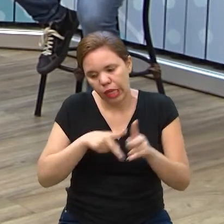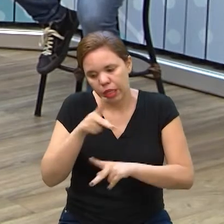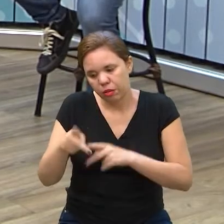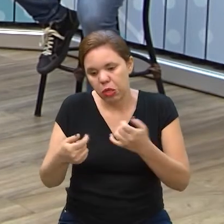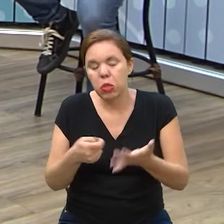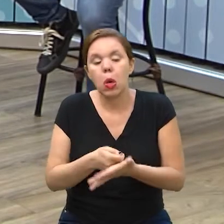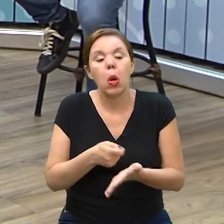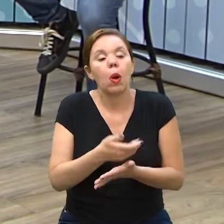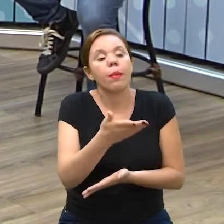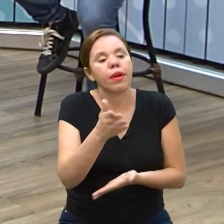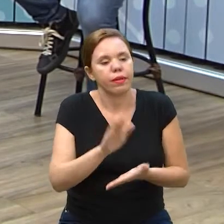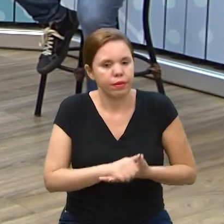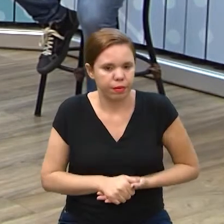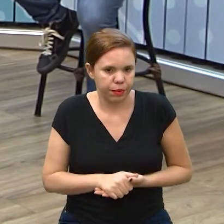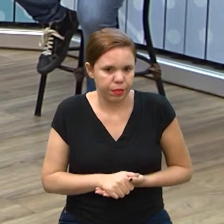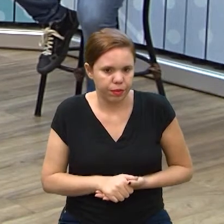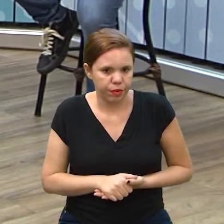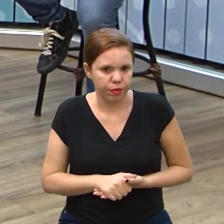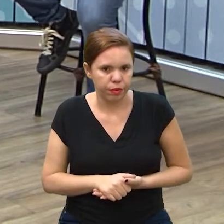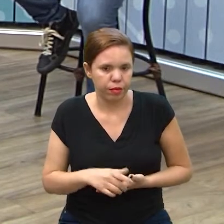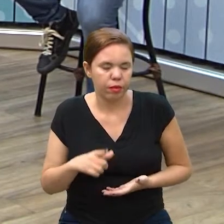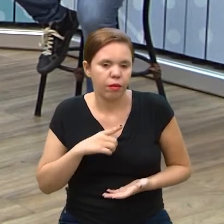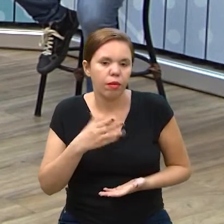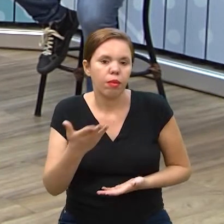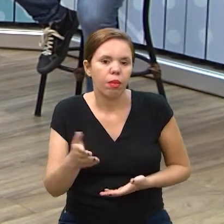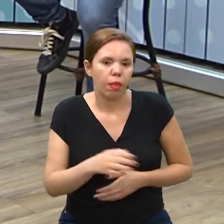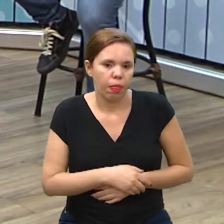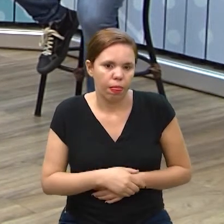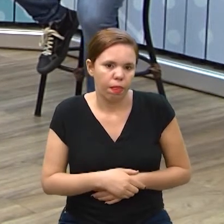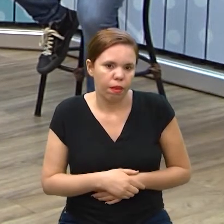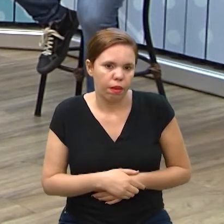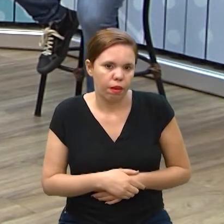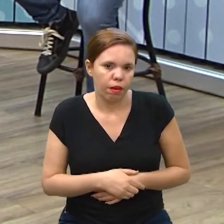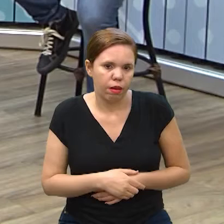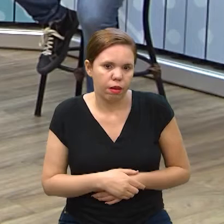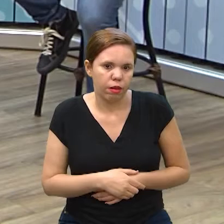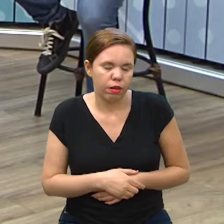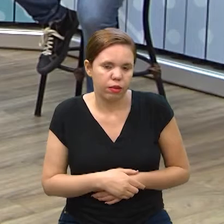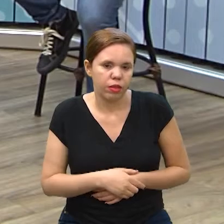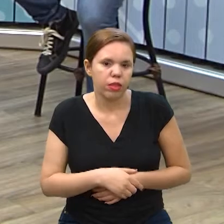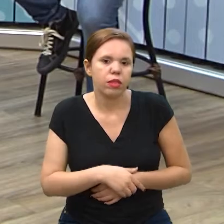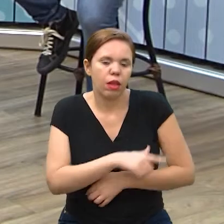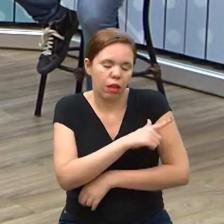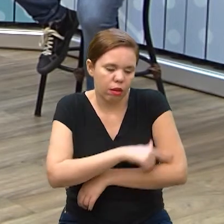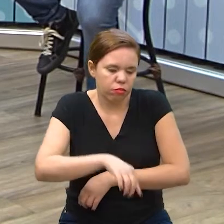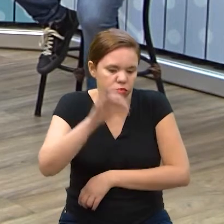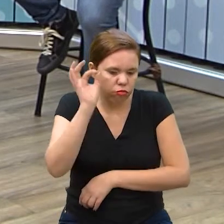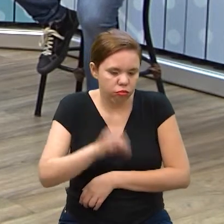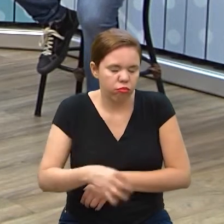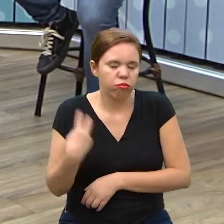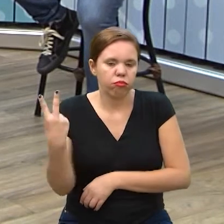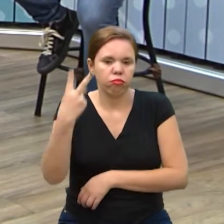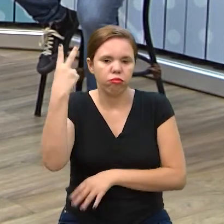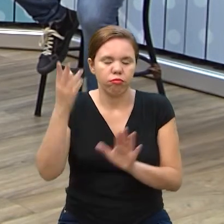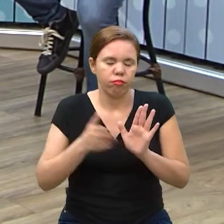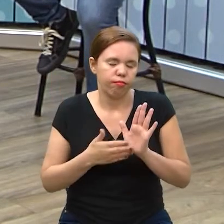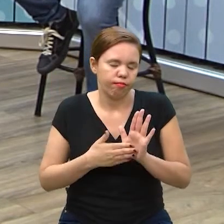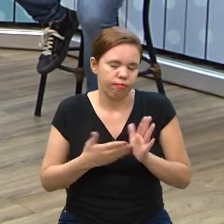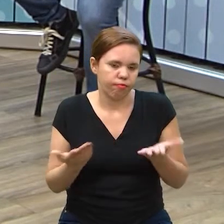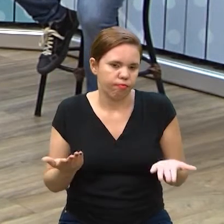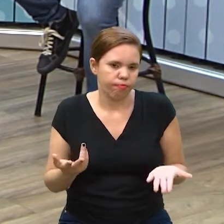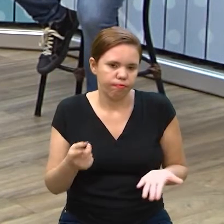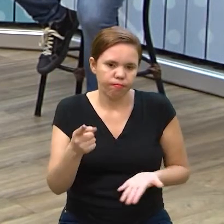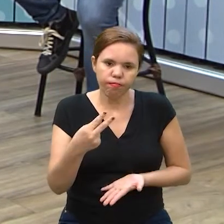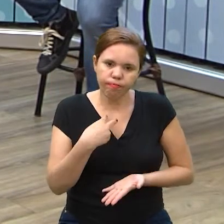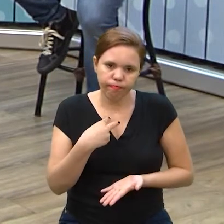vai cobrar. Exato. Então você tem que se policiar, de ser íntegro nos seus valores, nos valores que você se propõe.